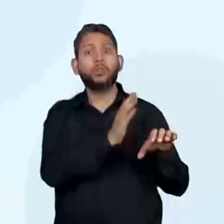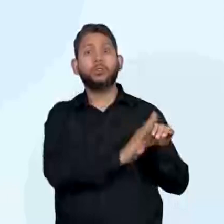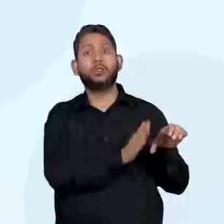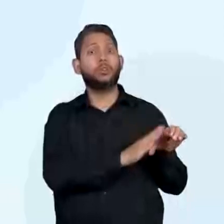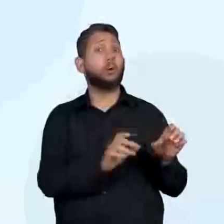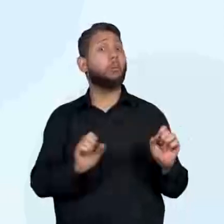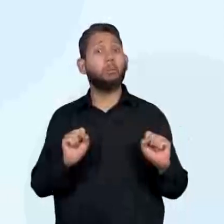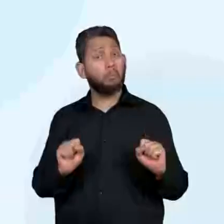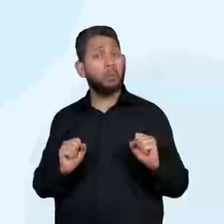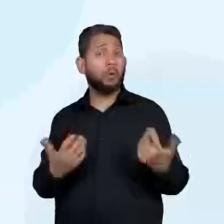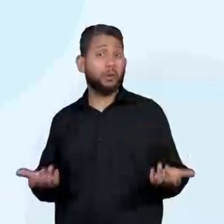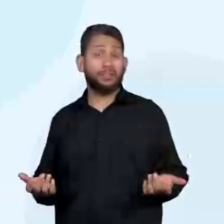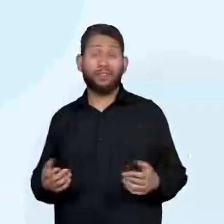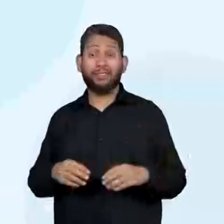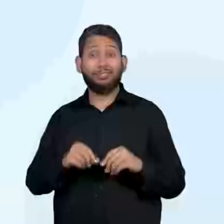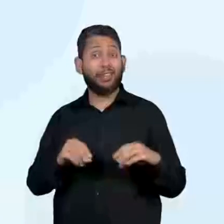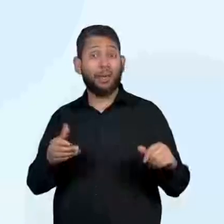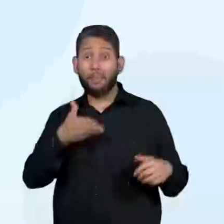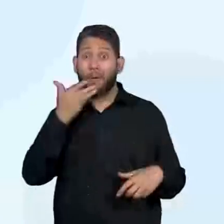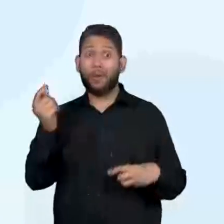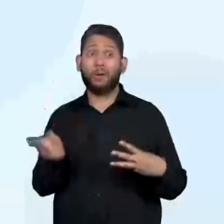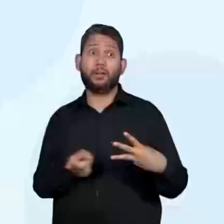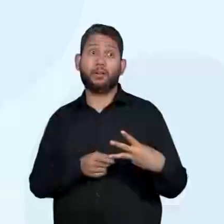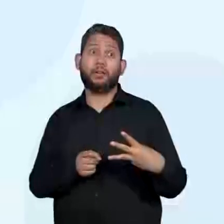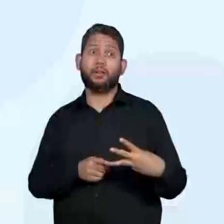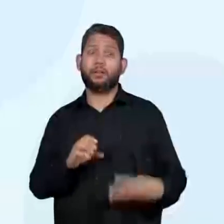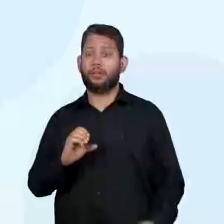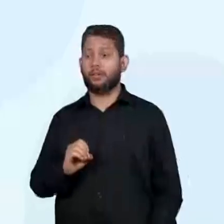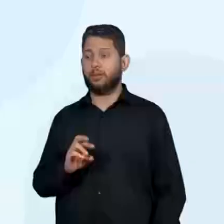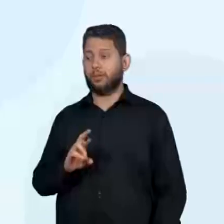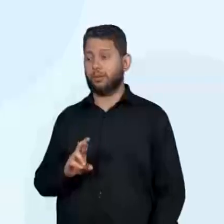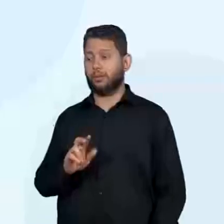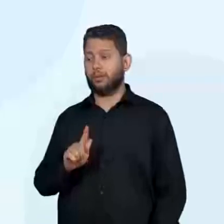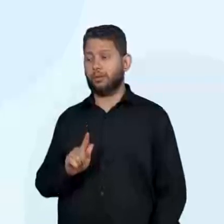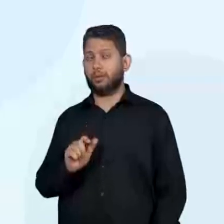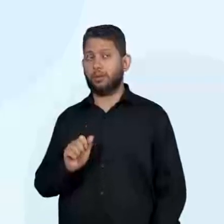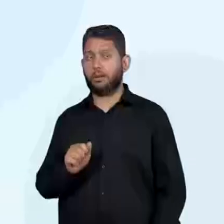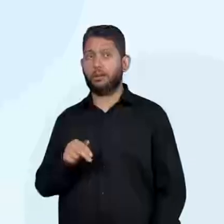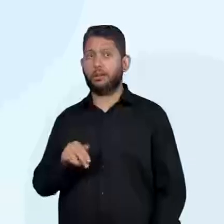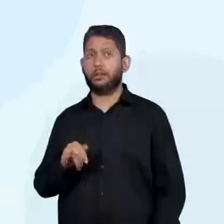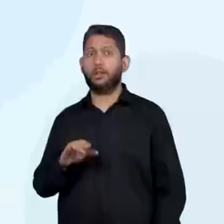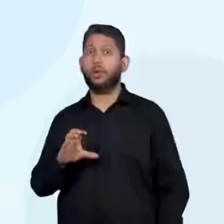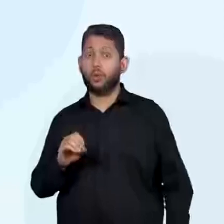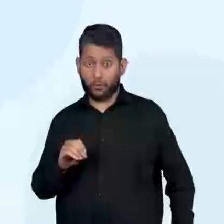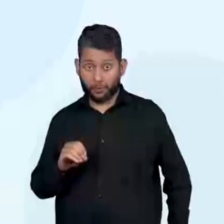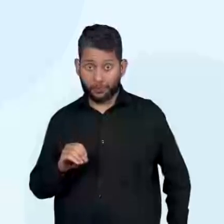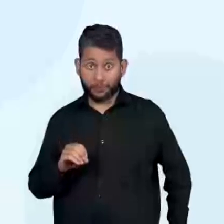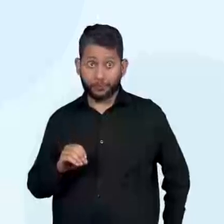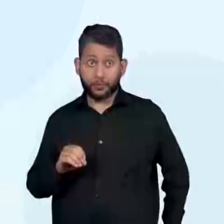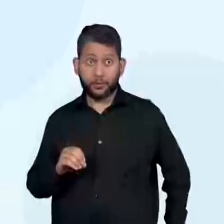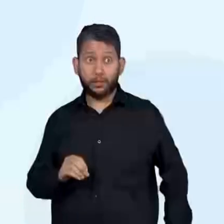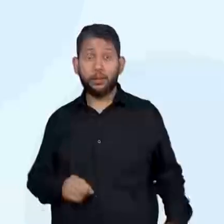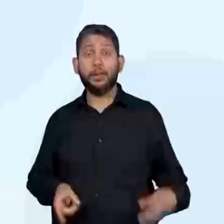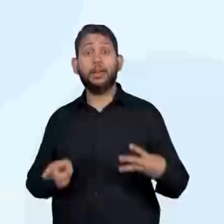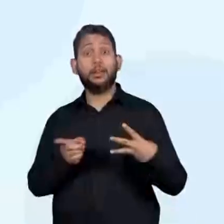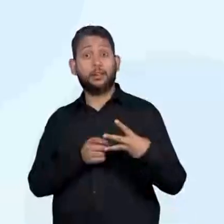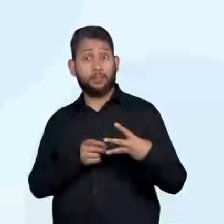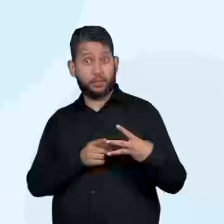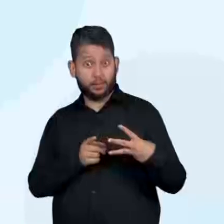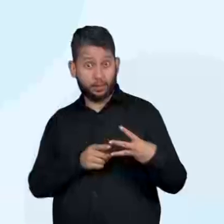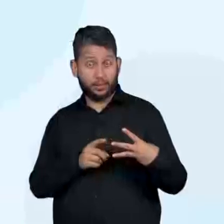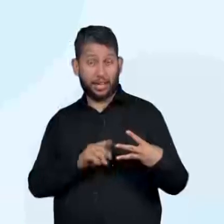esse é o solo mais indicado, sim, solo orgânico. Mas lembrando que o solo também argiloso, né, esse